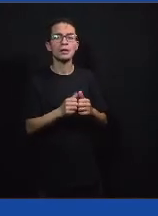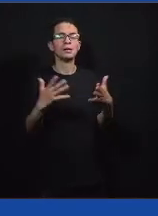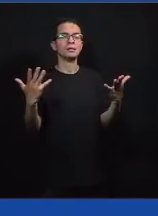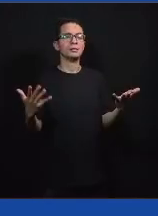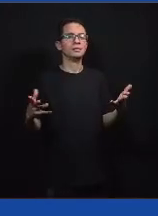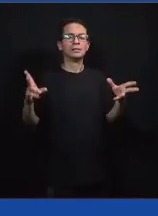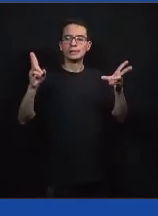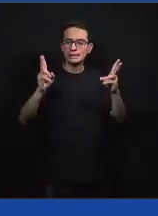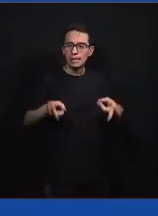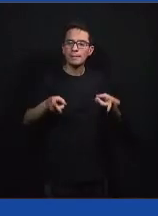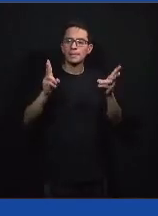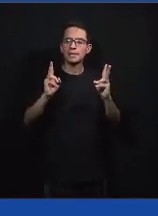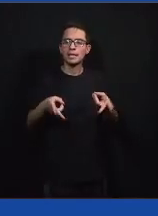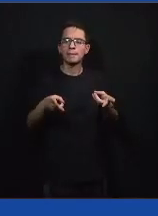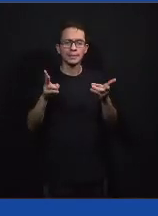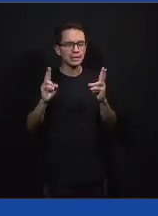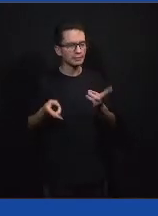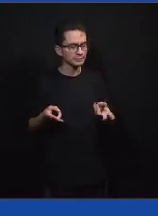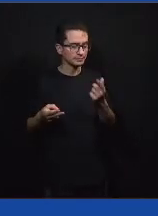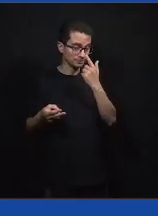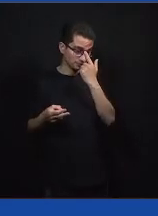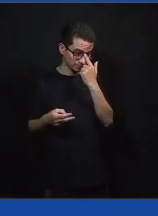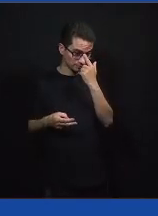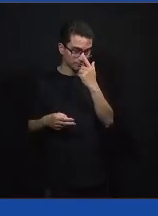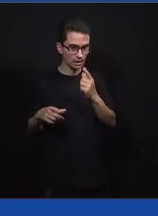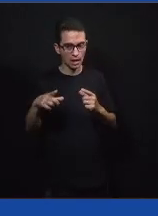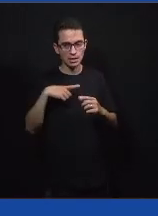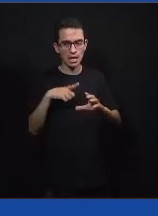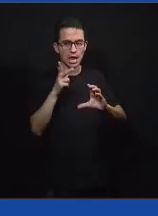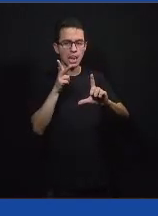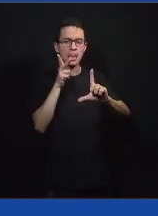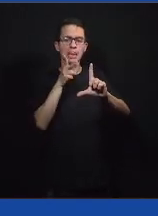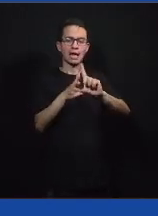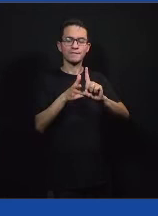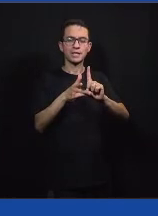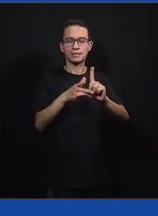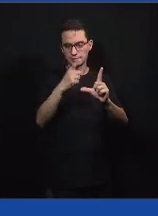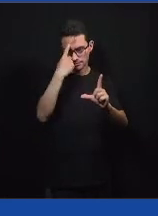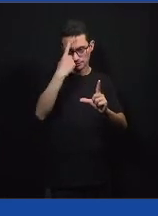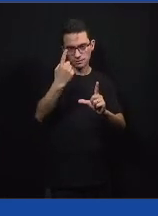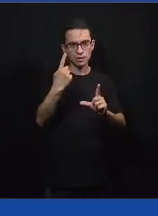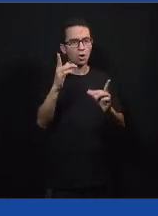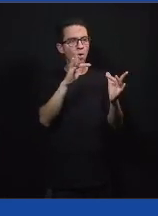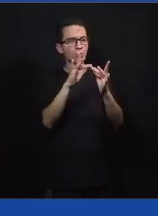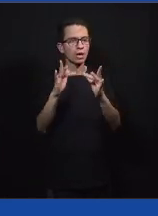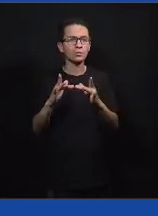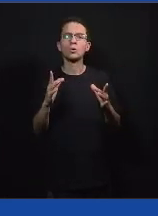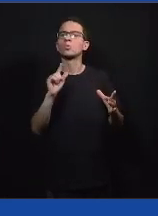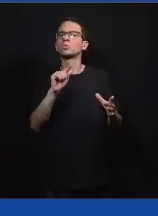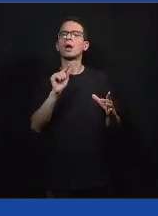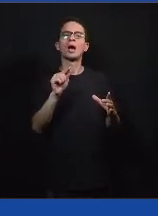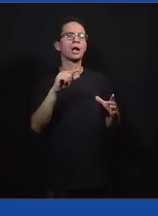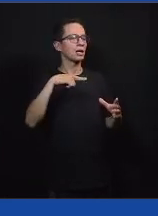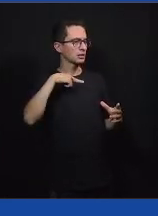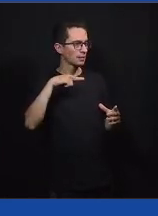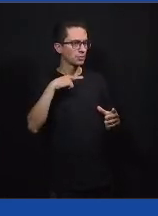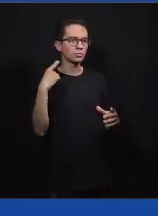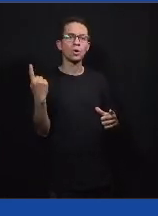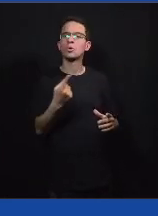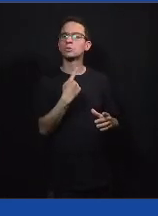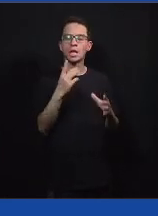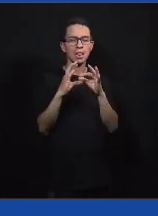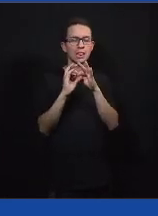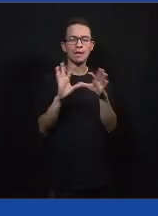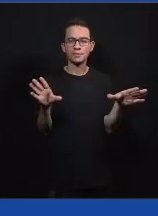foi 100% online né com as lives webinar então esses contatos hoje pela plataforma que nós temos o